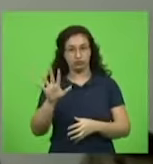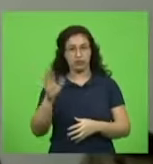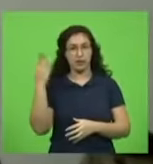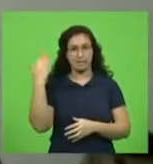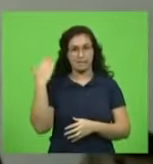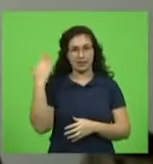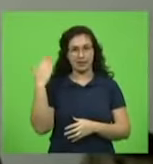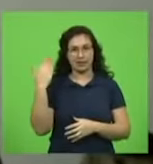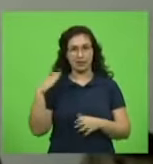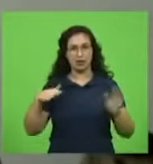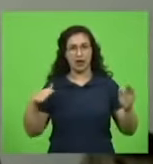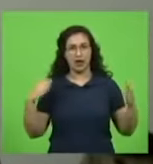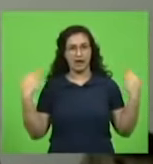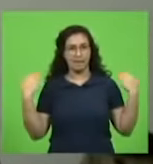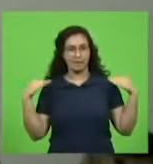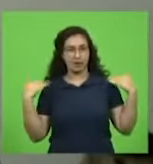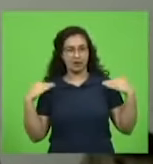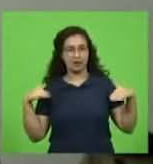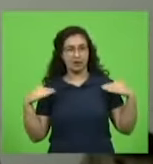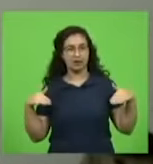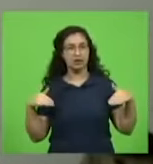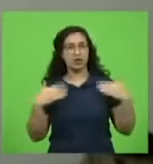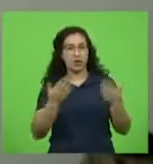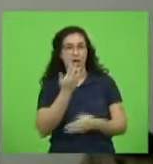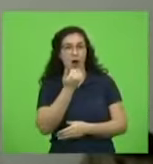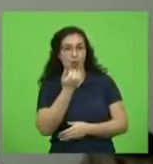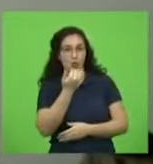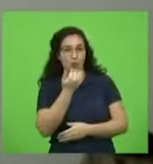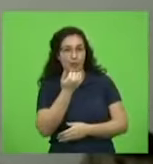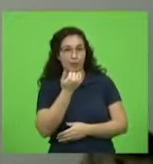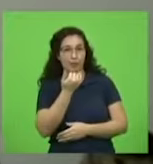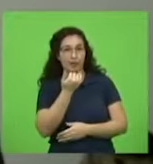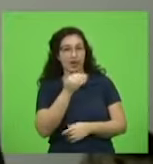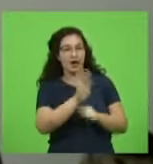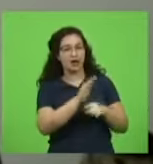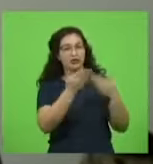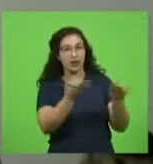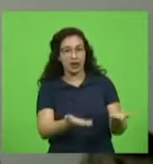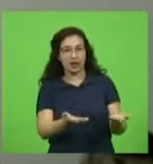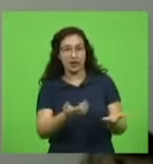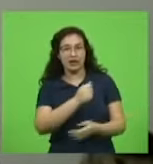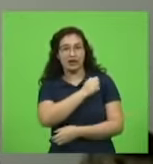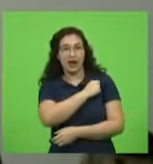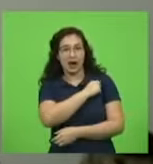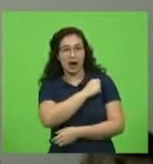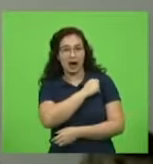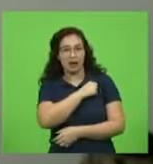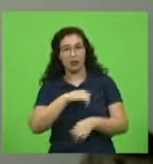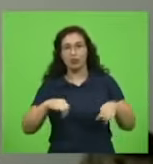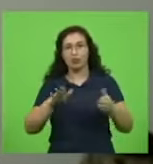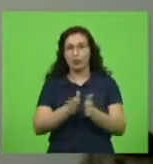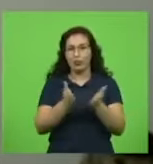das férias, aquela merenda escolar seja direcionada a alunos carentes. Então, isso vai ajudar bastante, porque tem